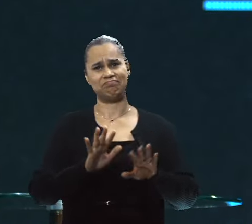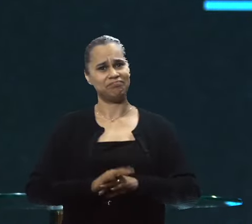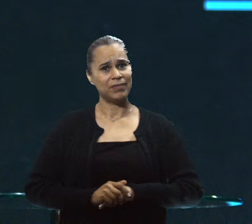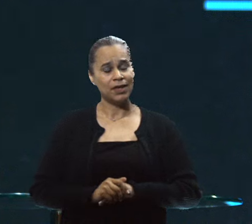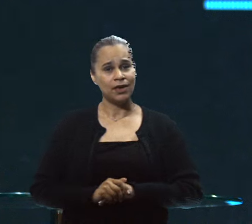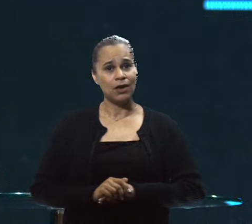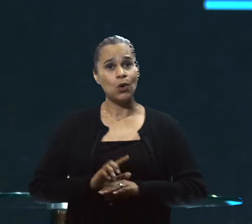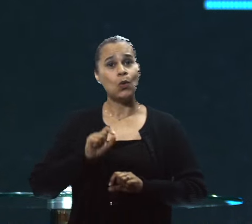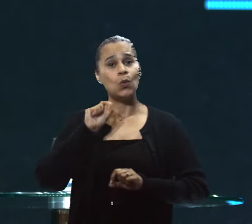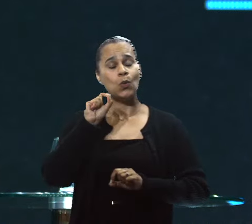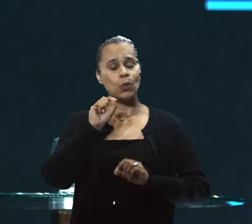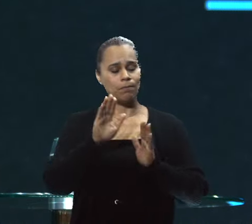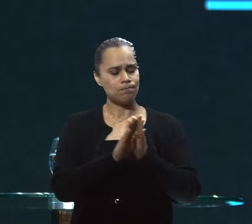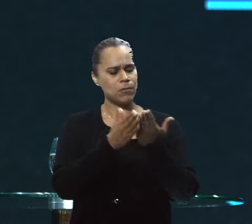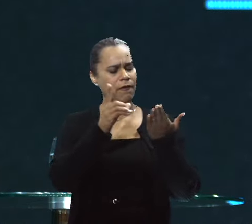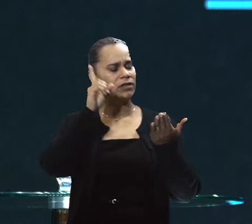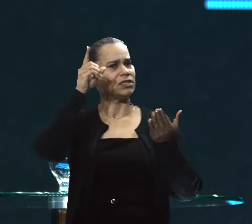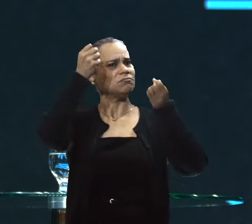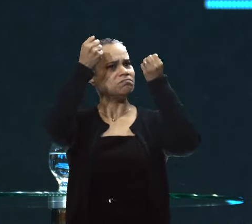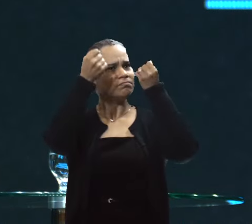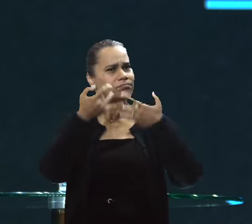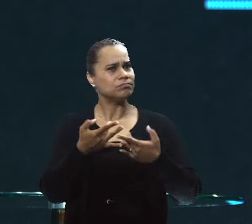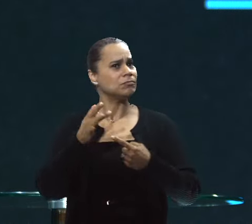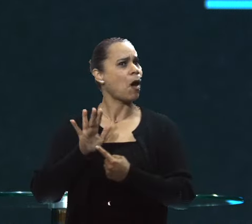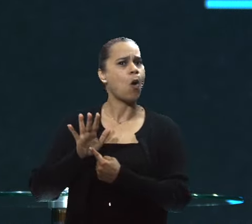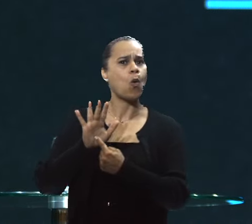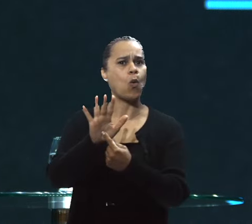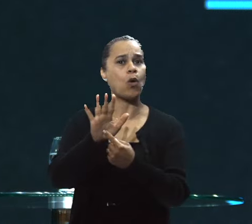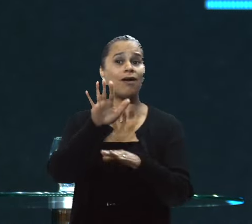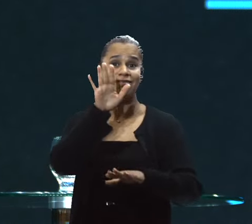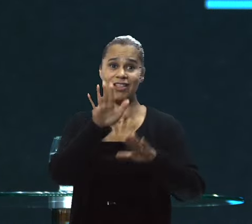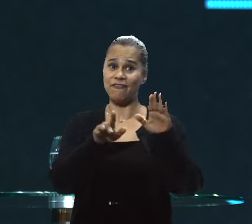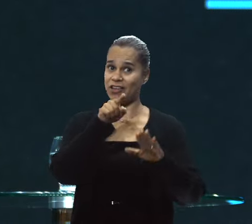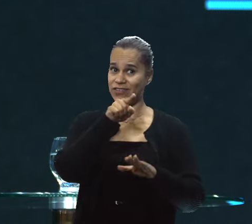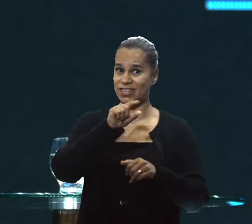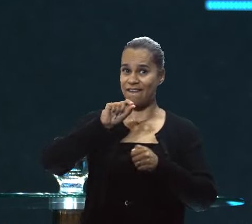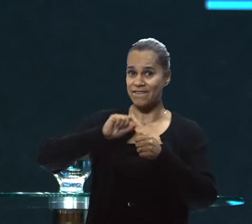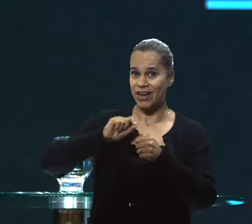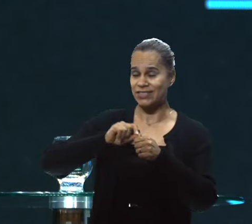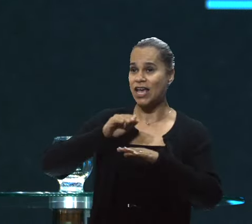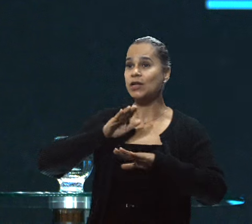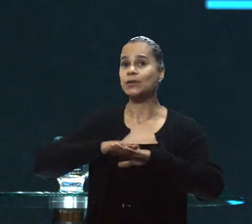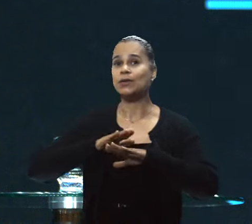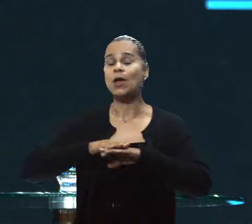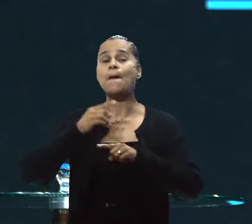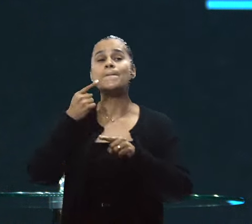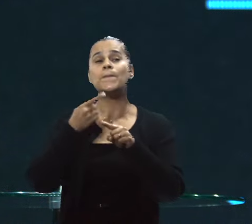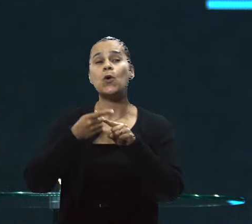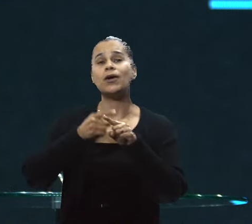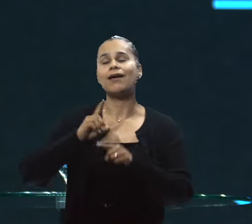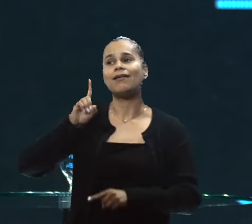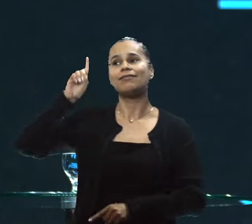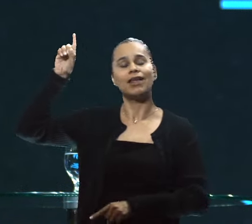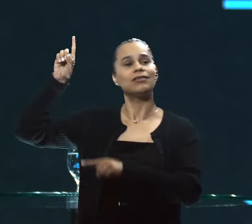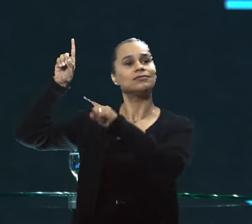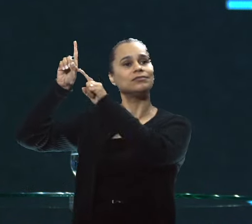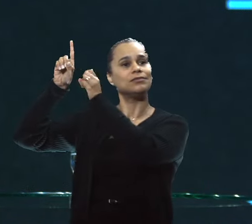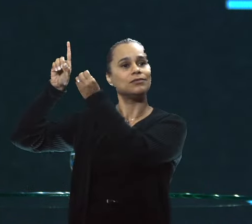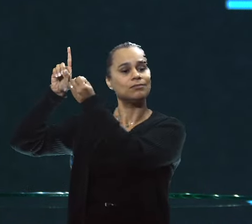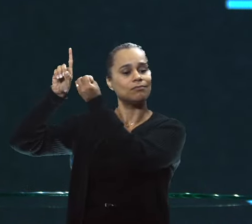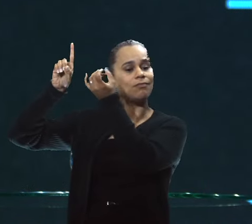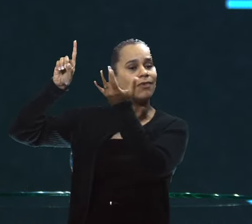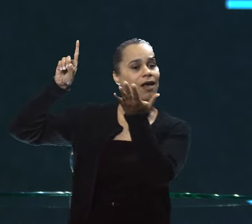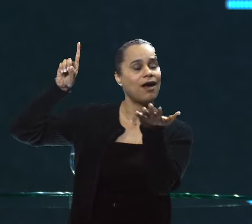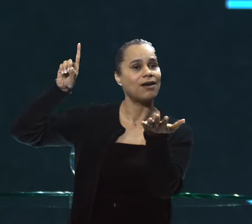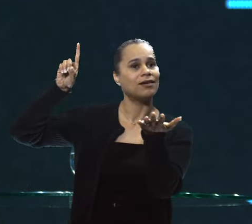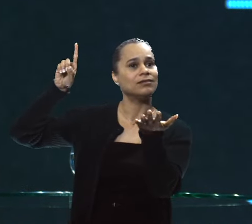O que a Bíblia está dizendo que talvez você está fazendo tudo isso porque Deus, Ele derramou, Ele abençoou. Quem dá